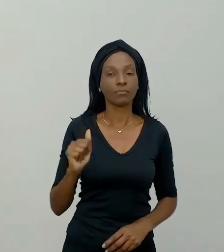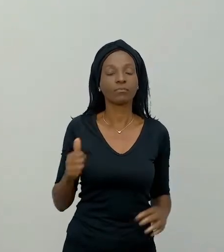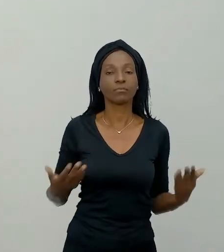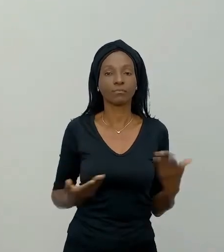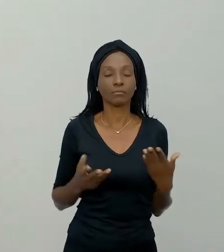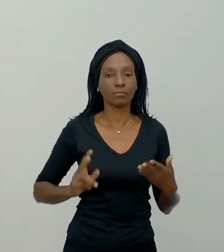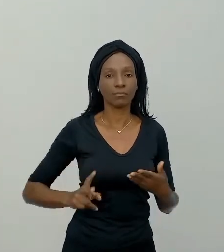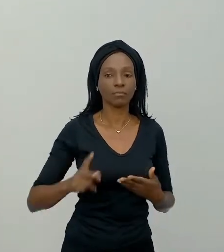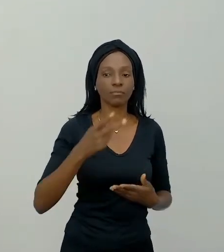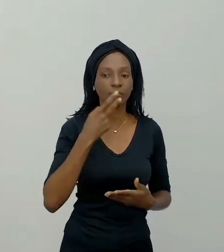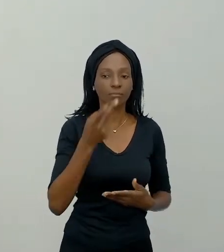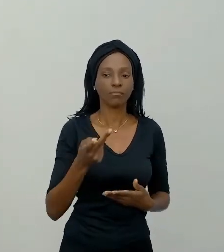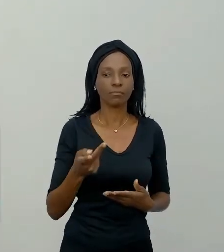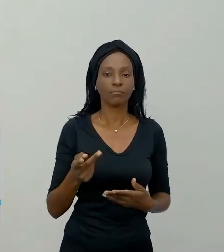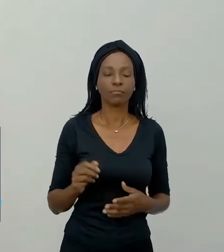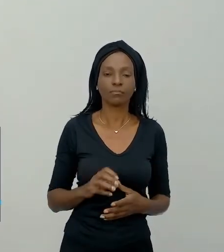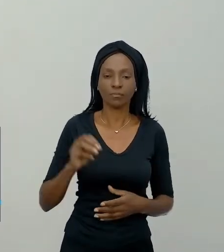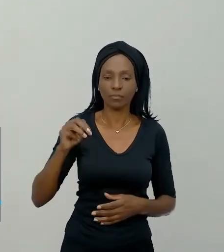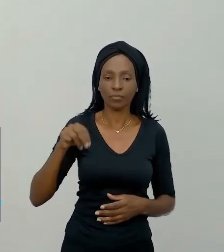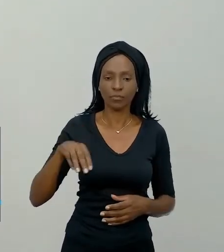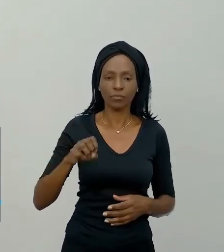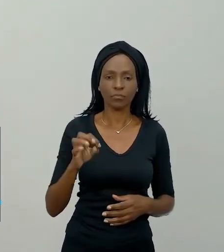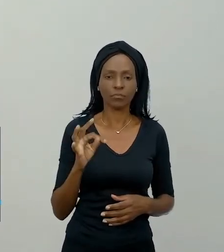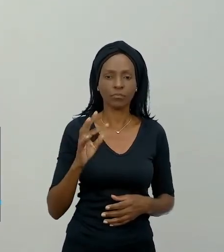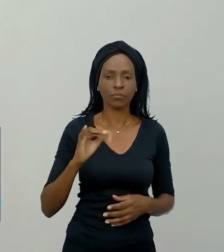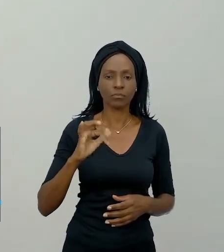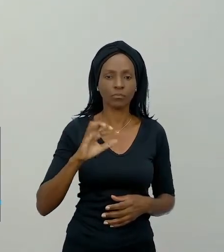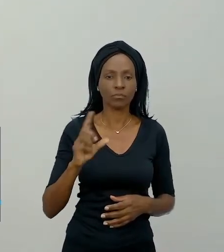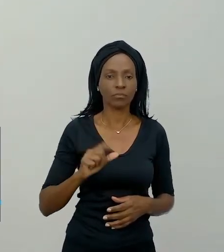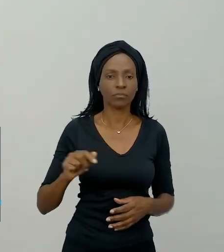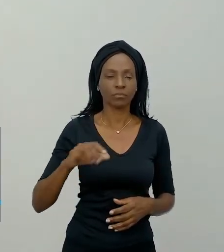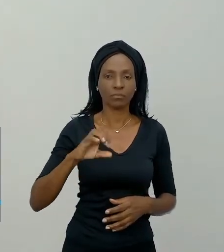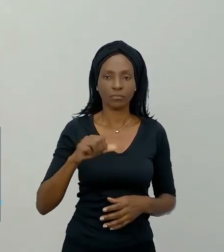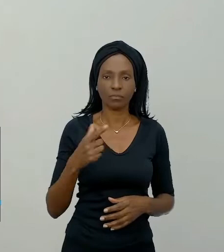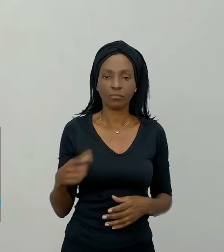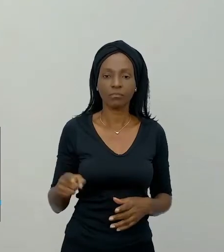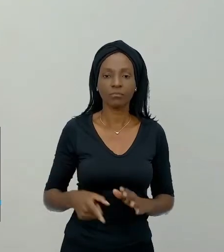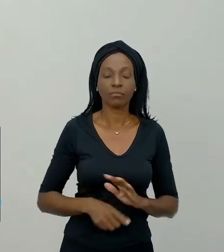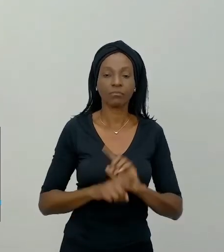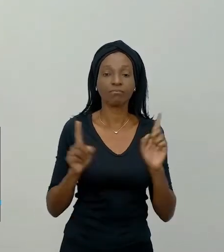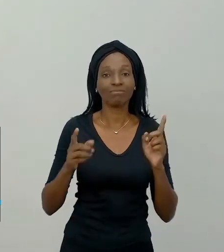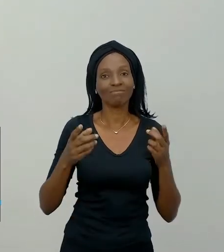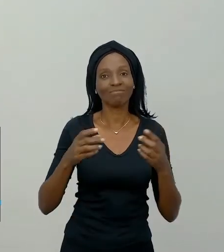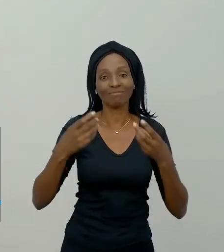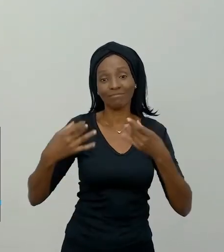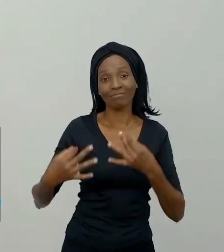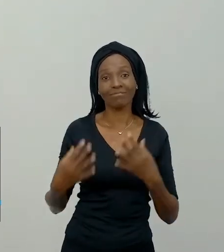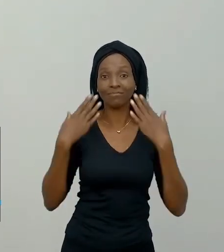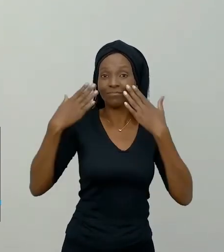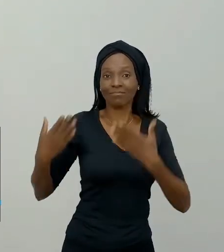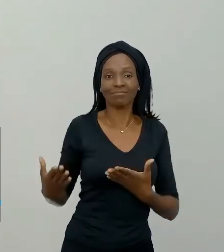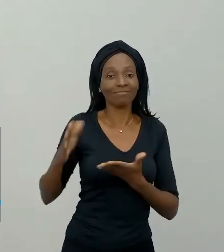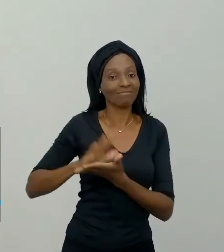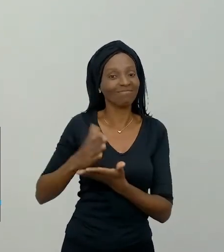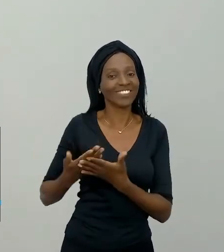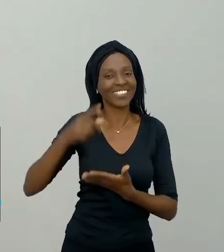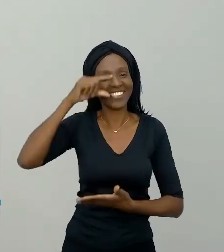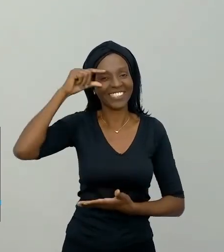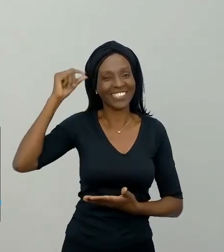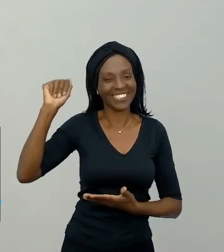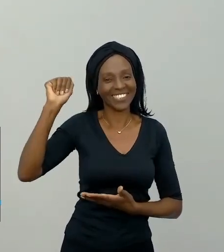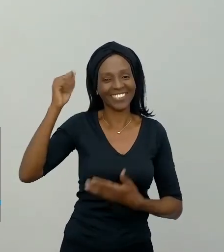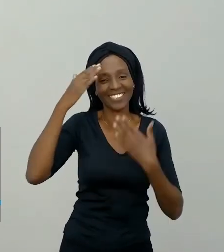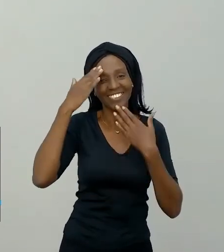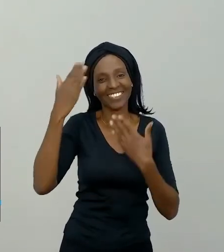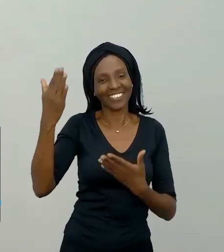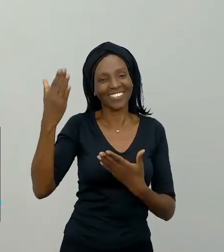continuidade e falar sobre amortização. Mas antes eu vou me descrever e apresentar a nossa intérprete aí. Alessandra, obrigada